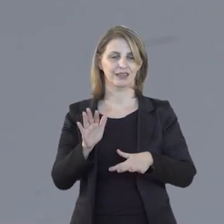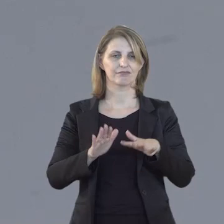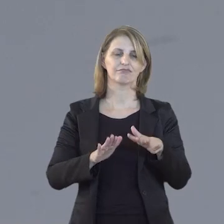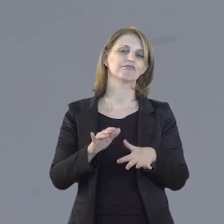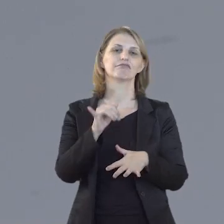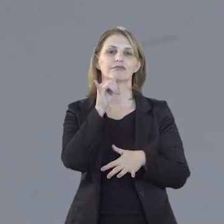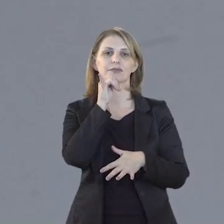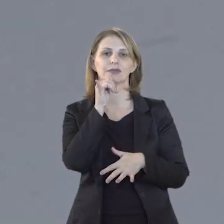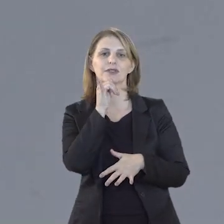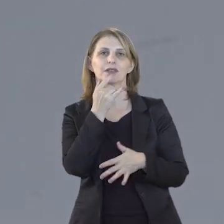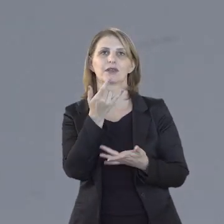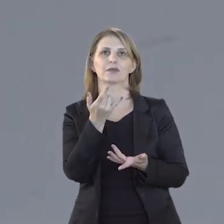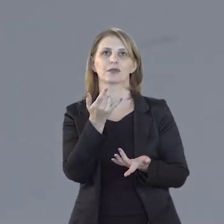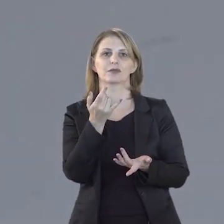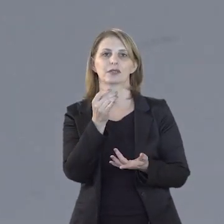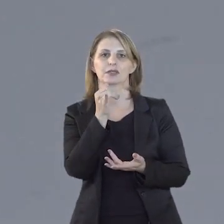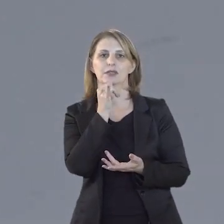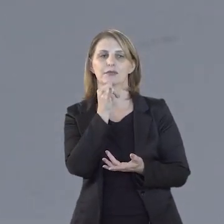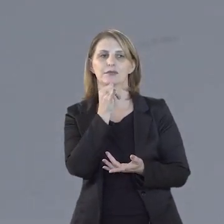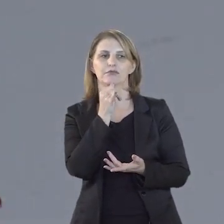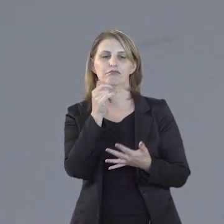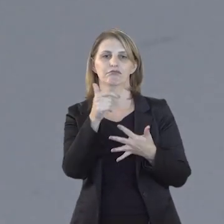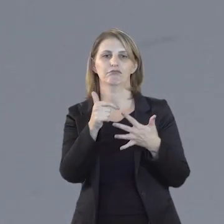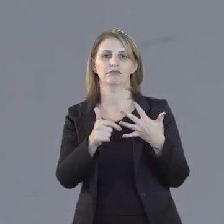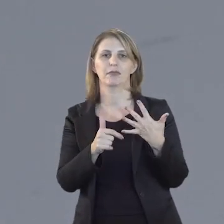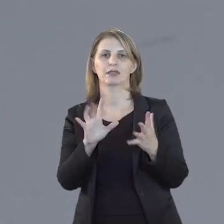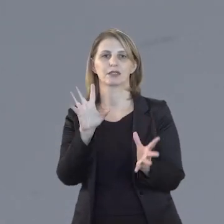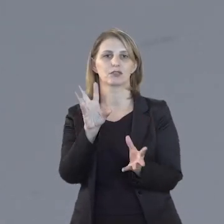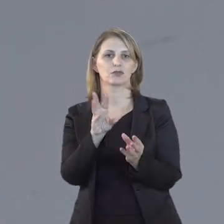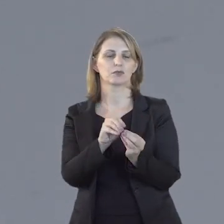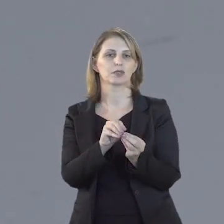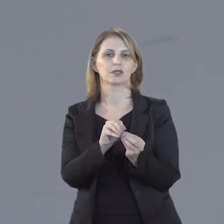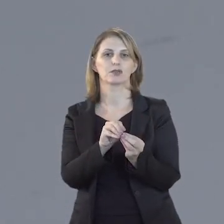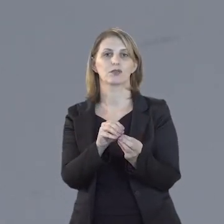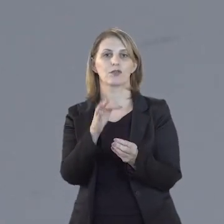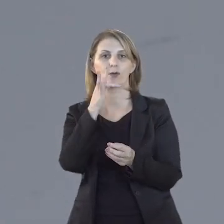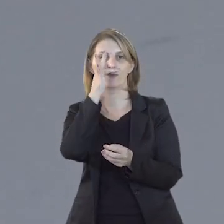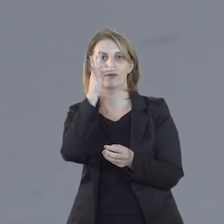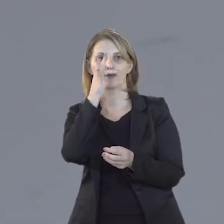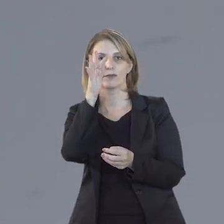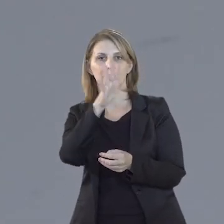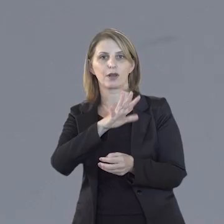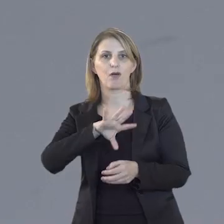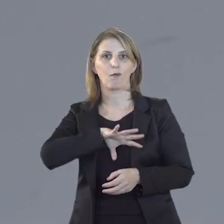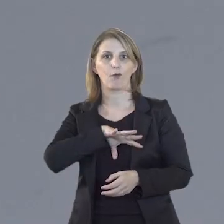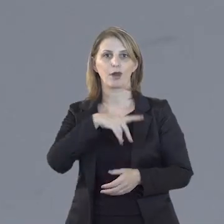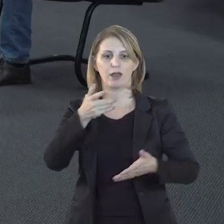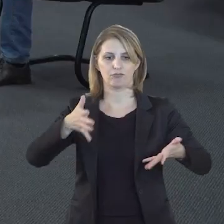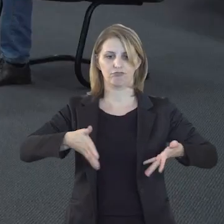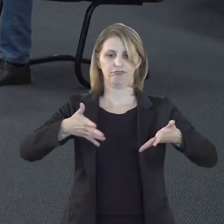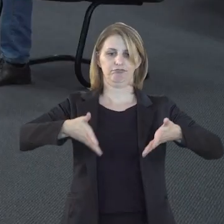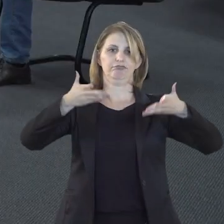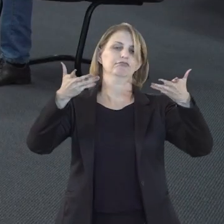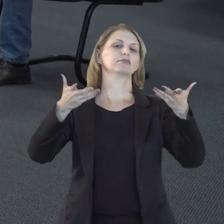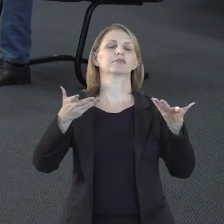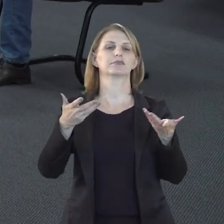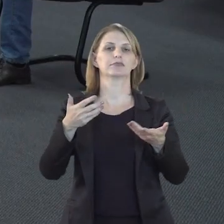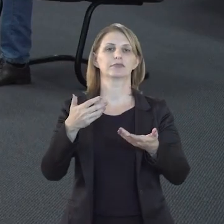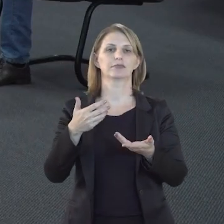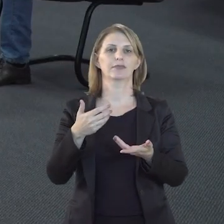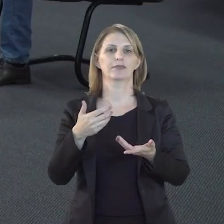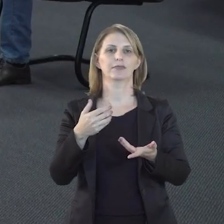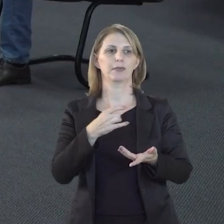dentro de mim. Né, a gente poderia citar inúmeros exemplos, mas, resumindo assim, a gente usa o floral para trabalhar a